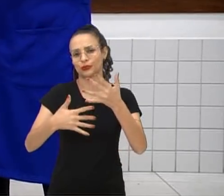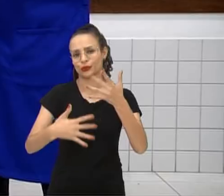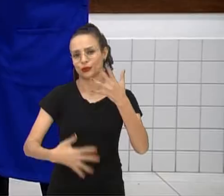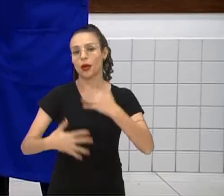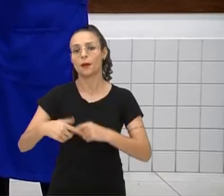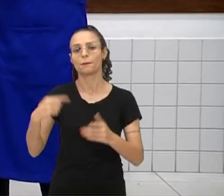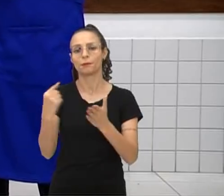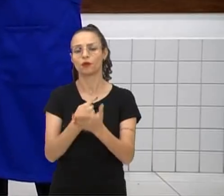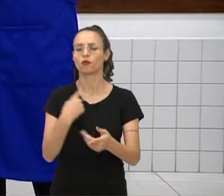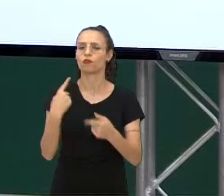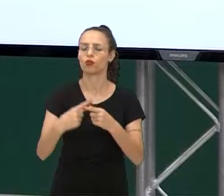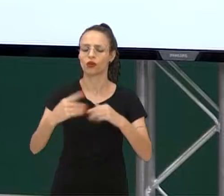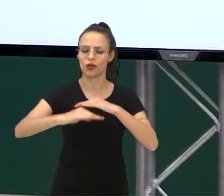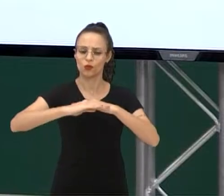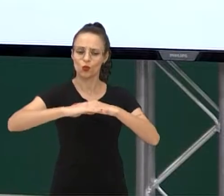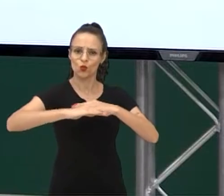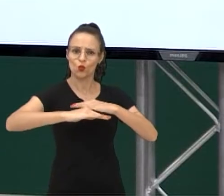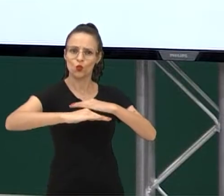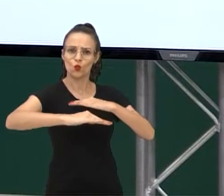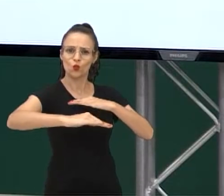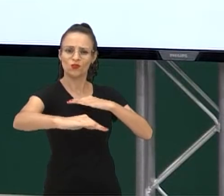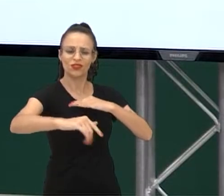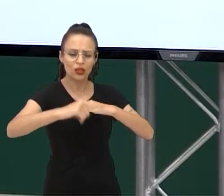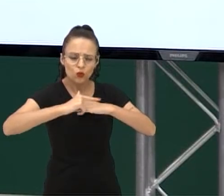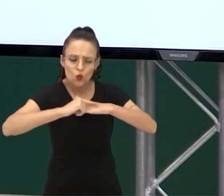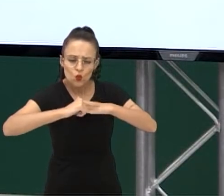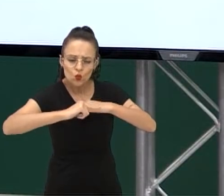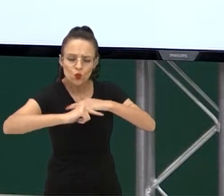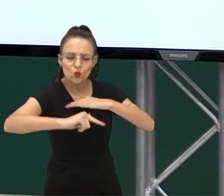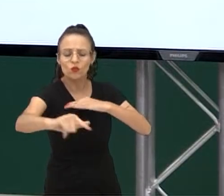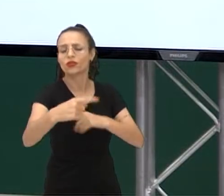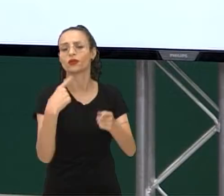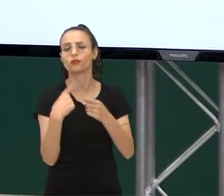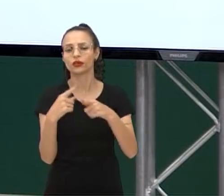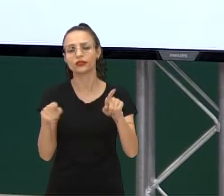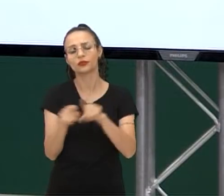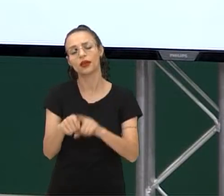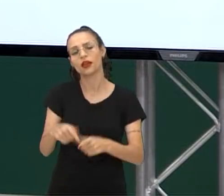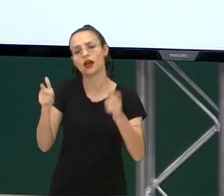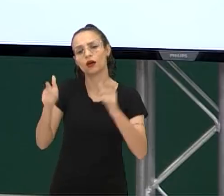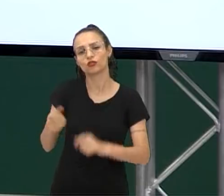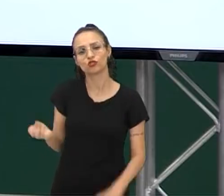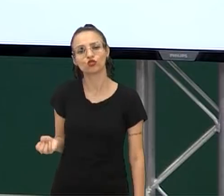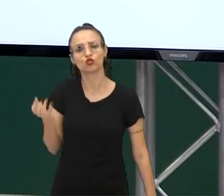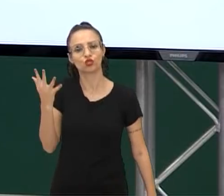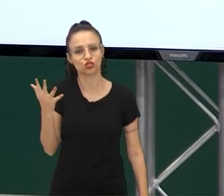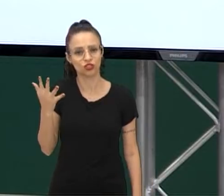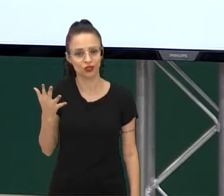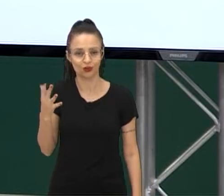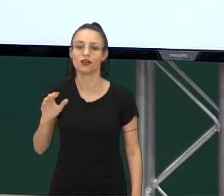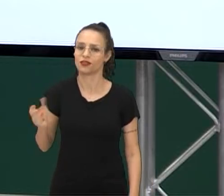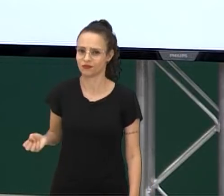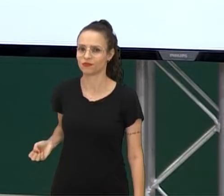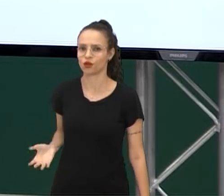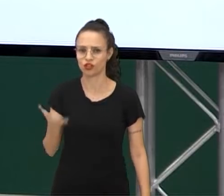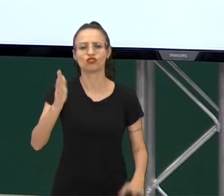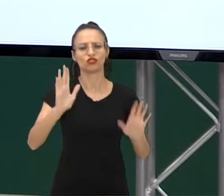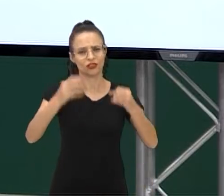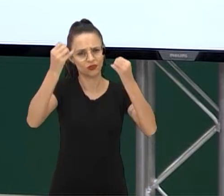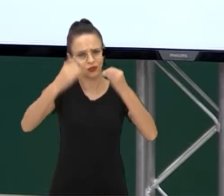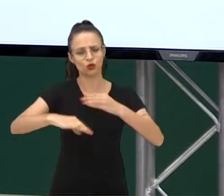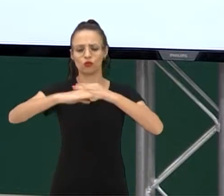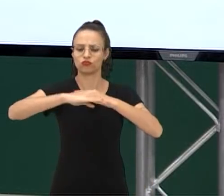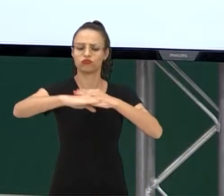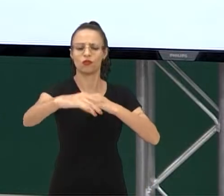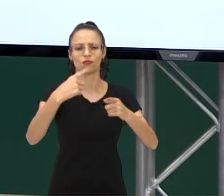perguntando por que as pistas são escorregadias e também aonde surgiu o boliche. Nós já falamos o porquê das pistas serem